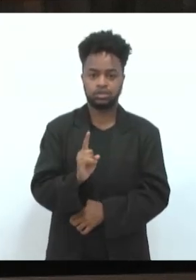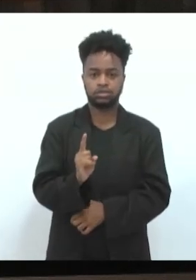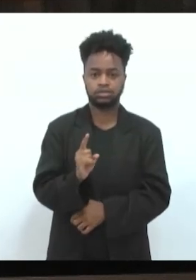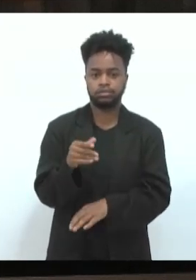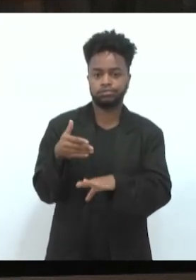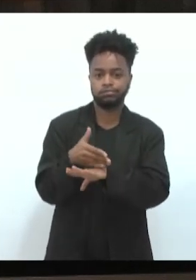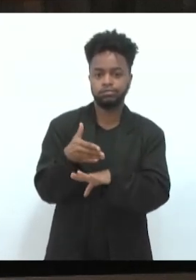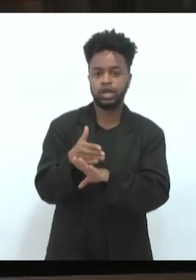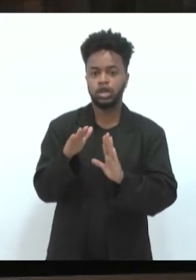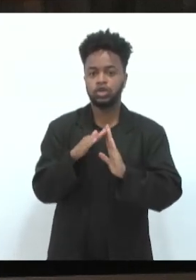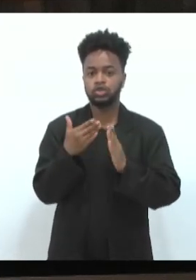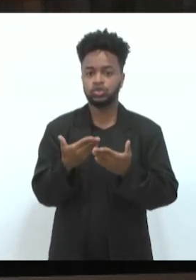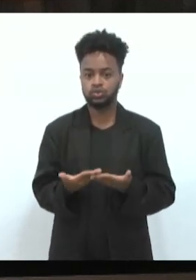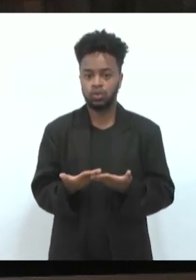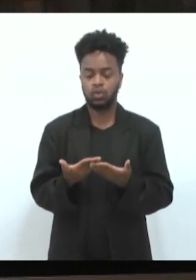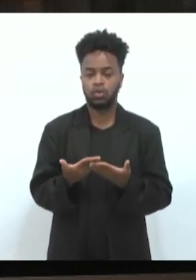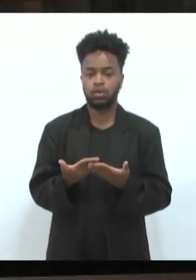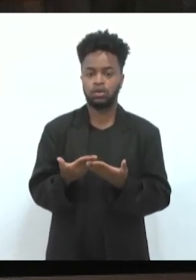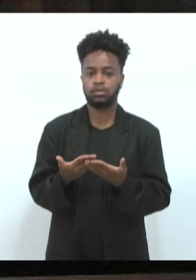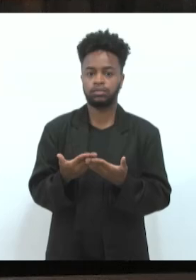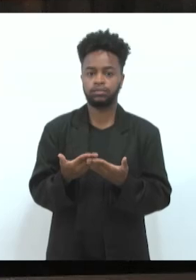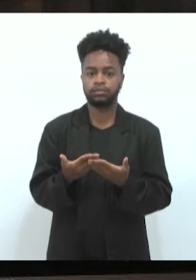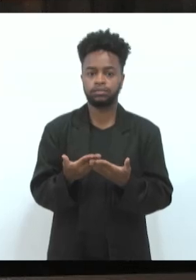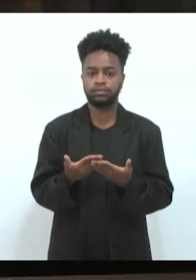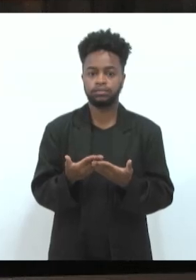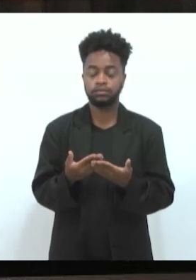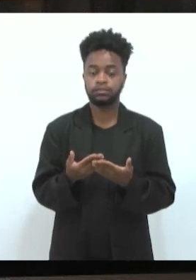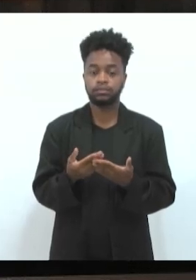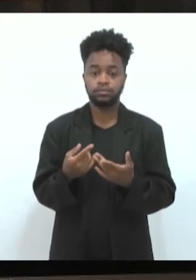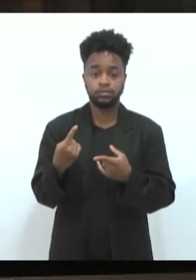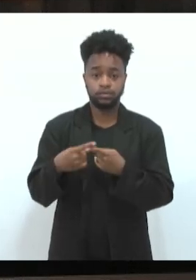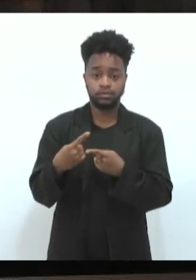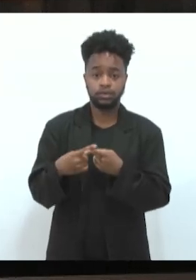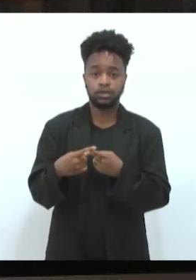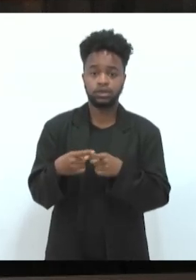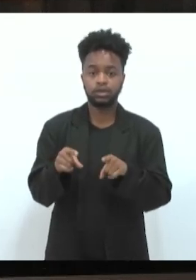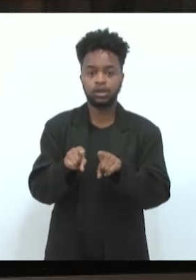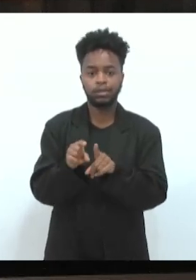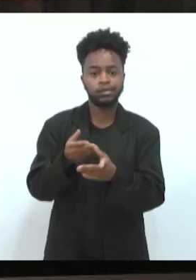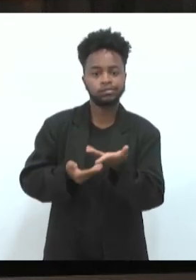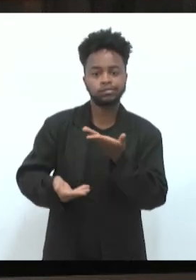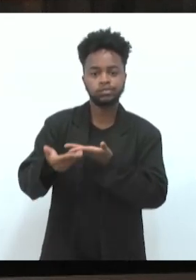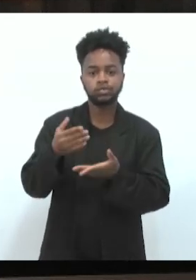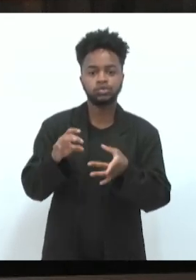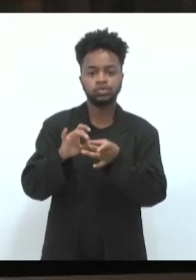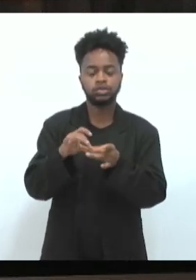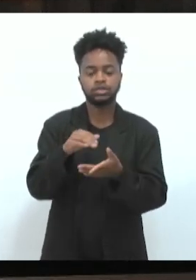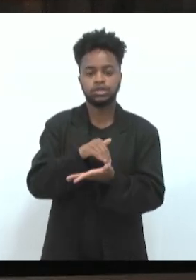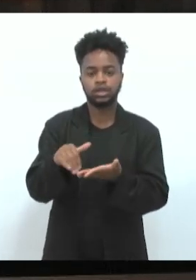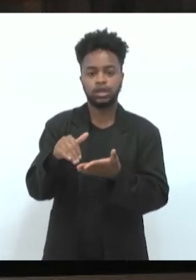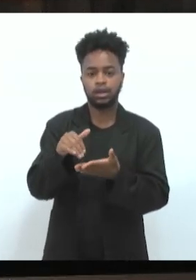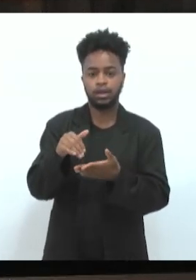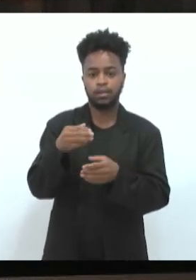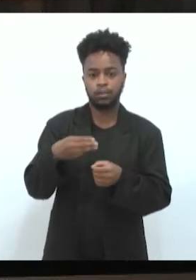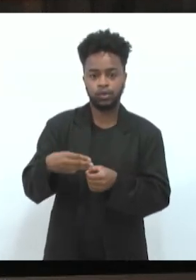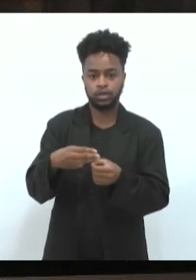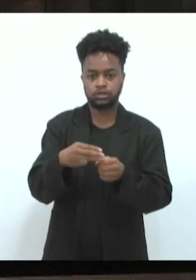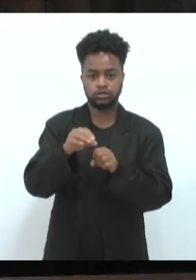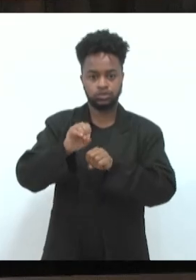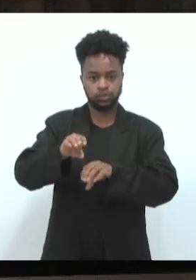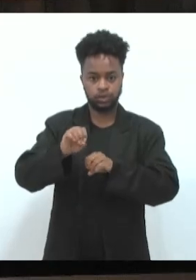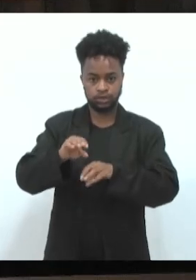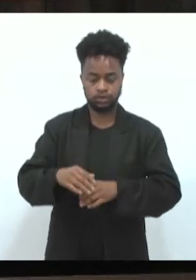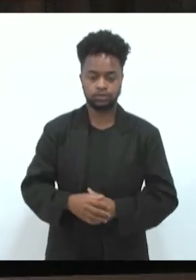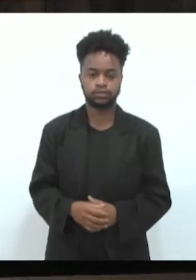frequentam a Escola Estadual Brigadeiro Nóbrega, que é compartilhada também com a Secretaria Municipal de